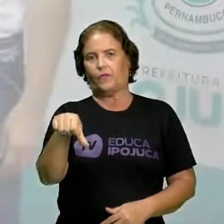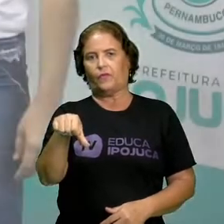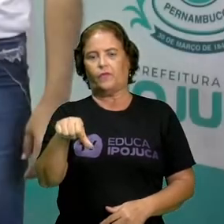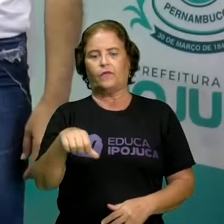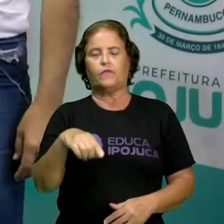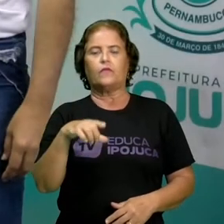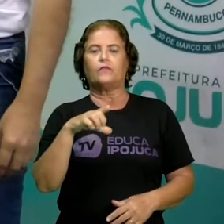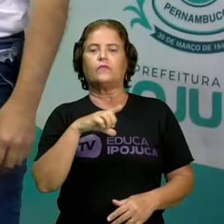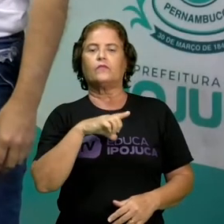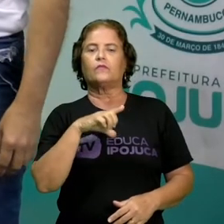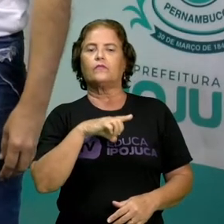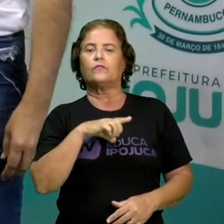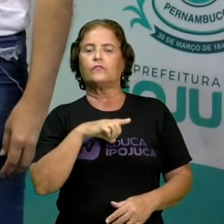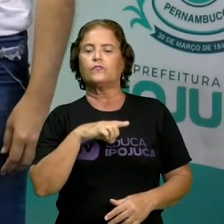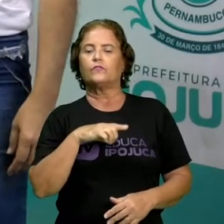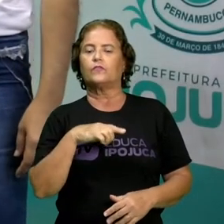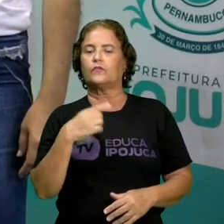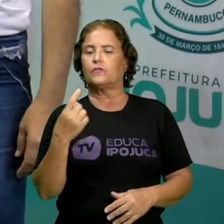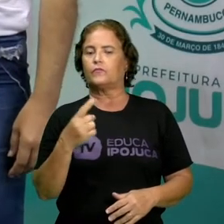aqui nós temos aqui